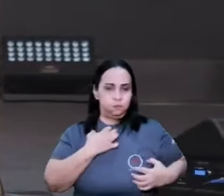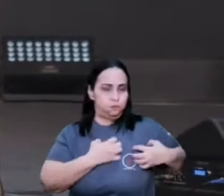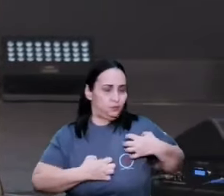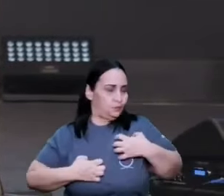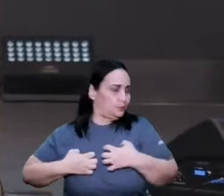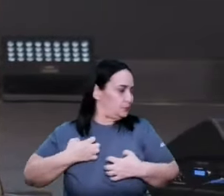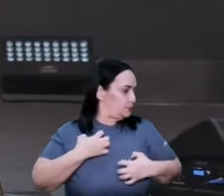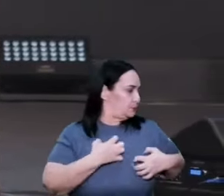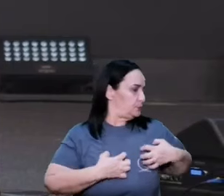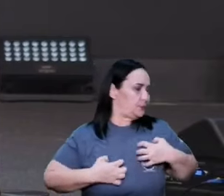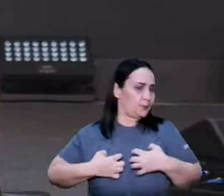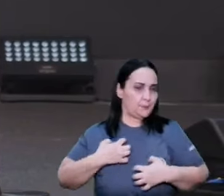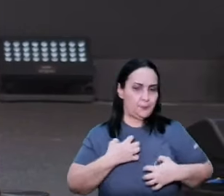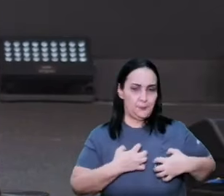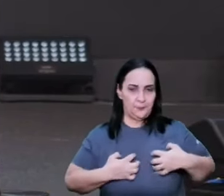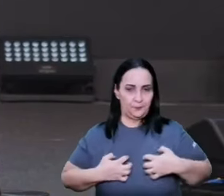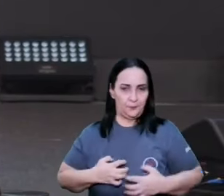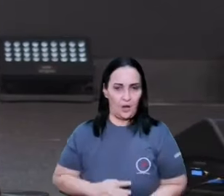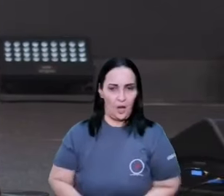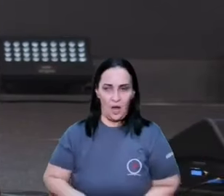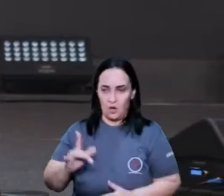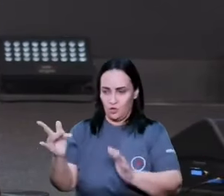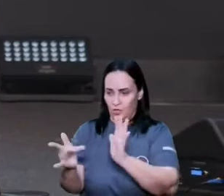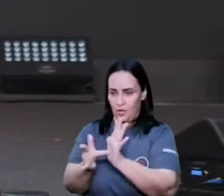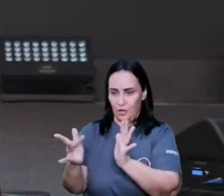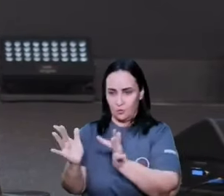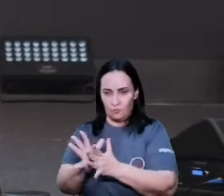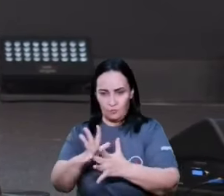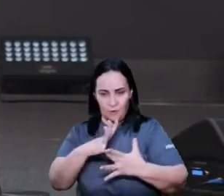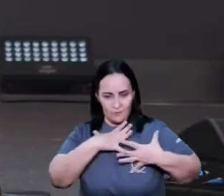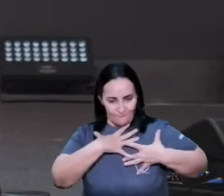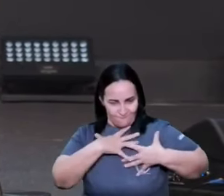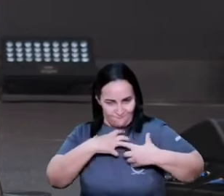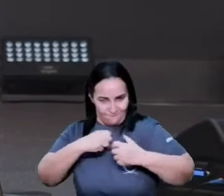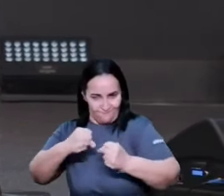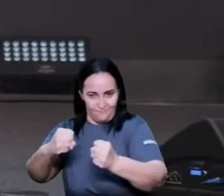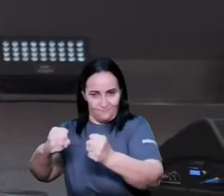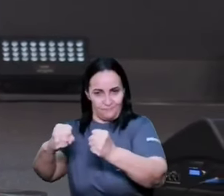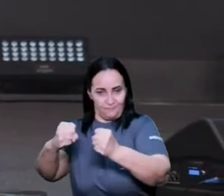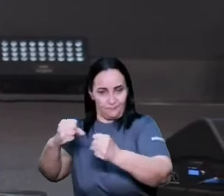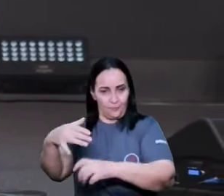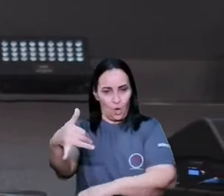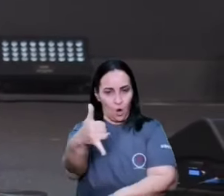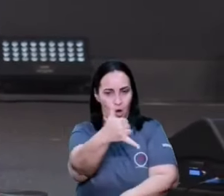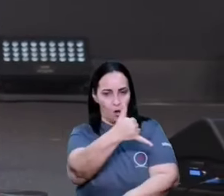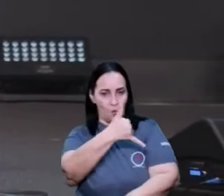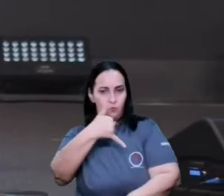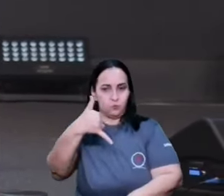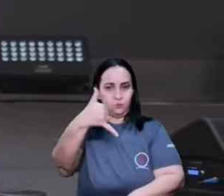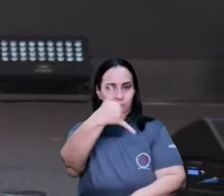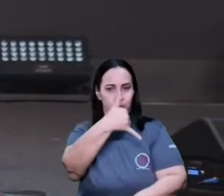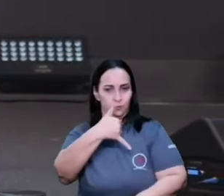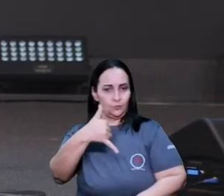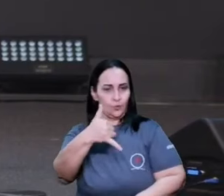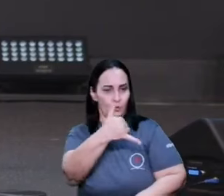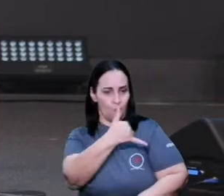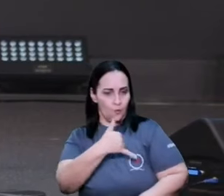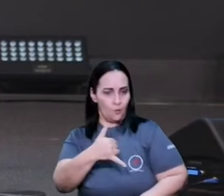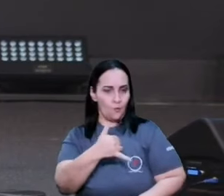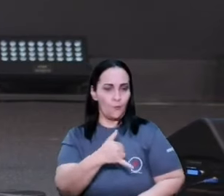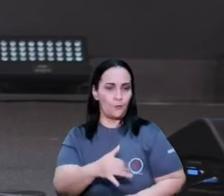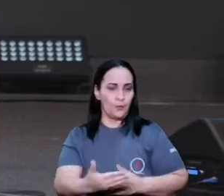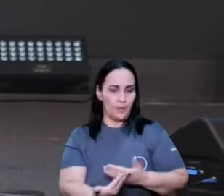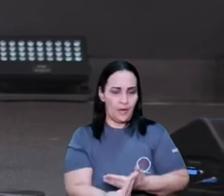aí dentro ele está arrancando e colocando bálsamo porque ele está te higienizando